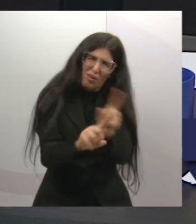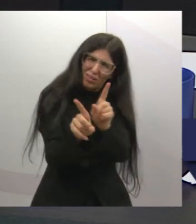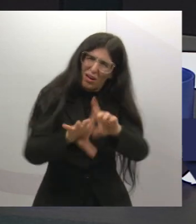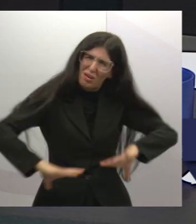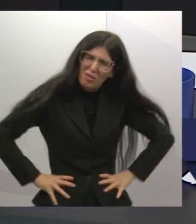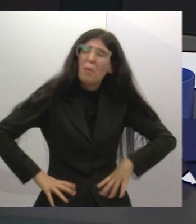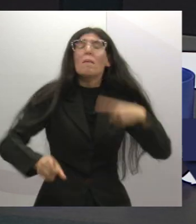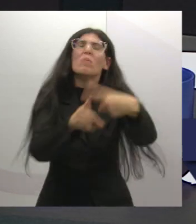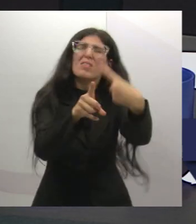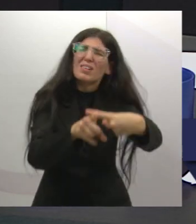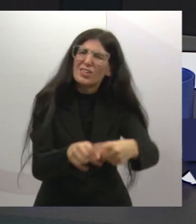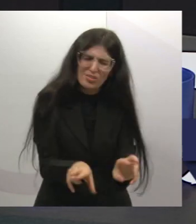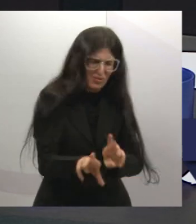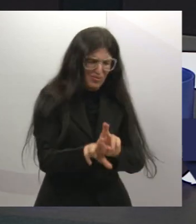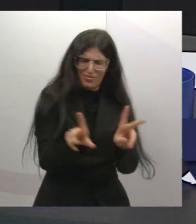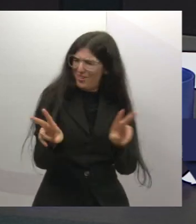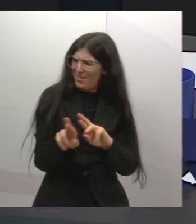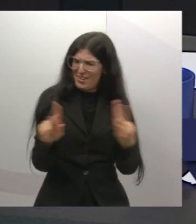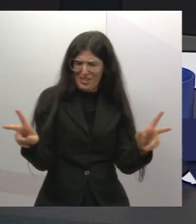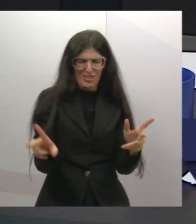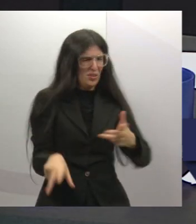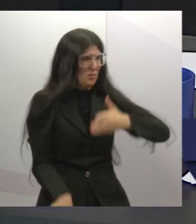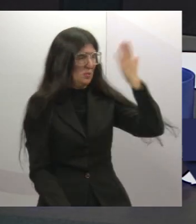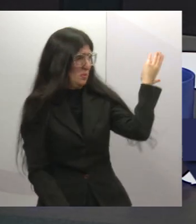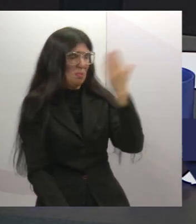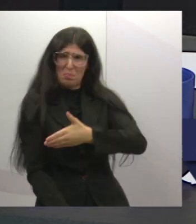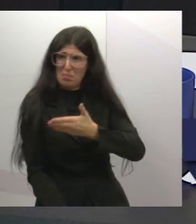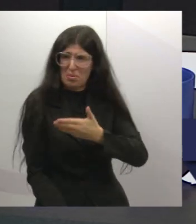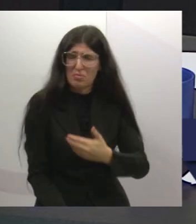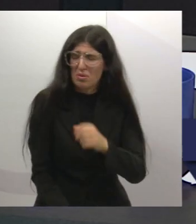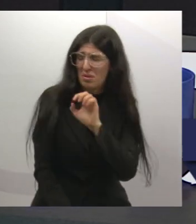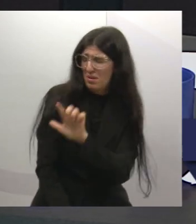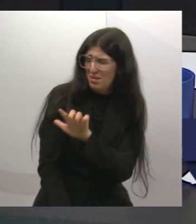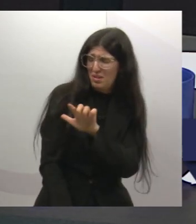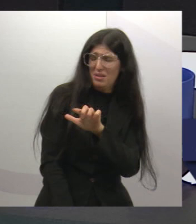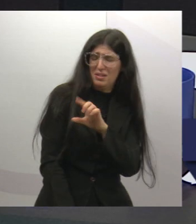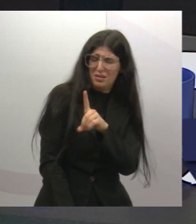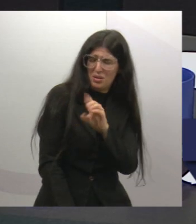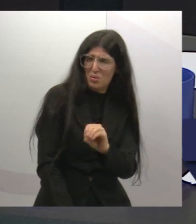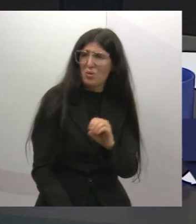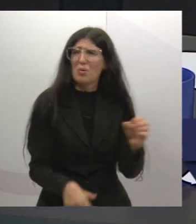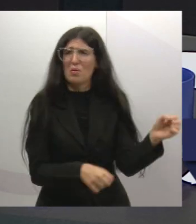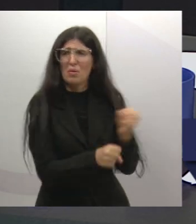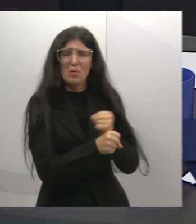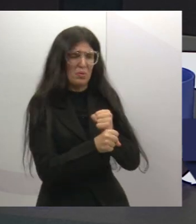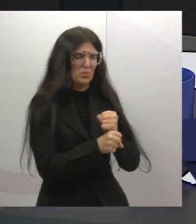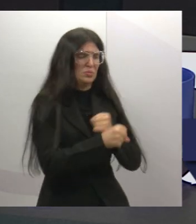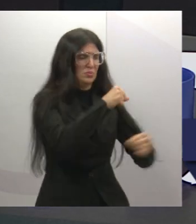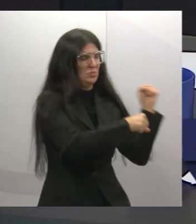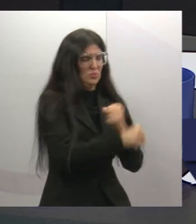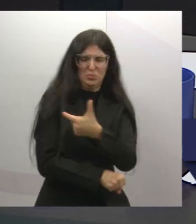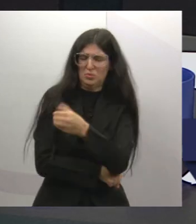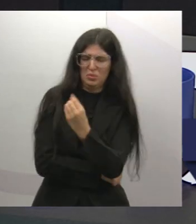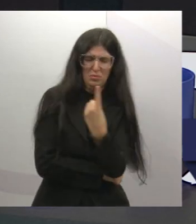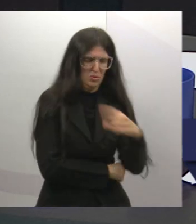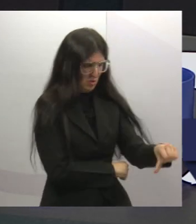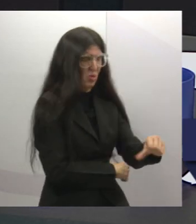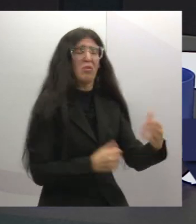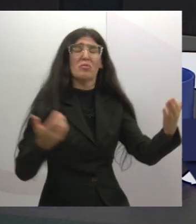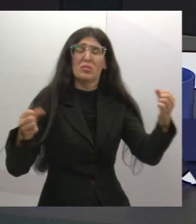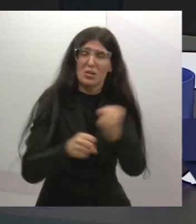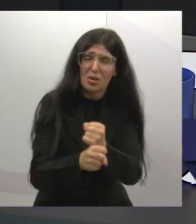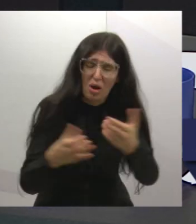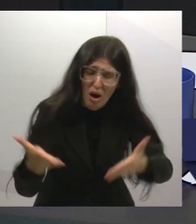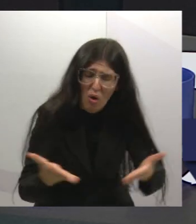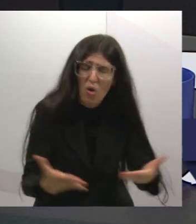essa diferença do apresentado no LDO de 2019 para usar 2020, que é esse ano que nós